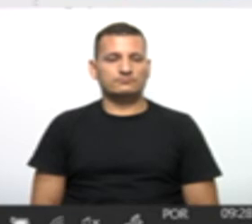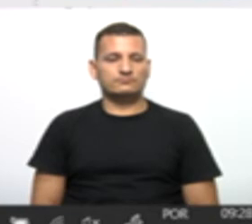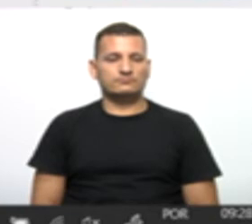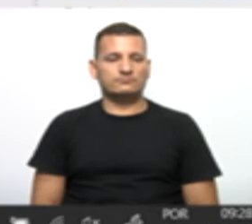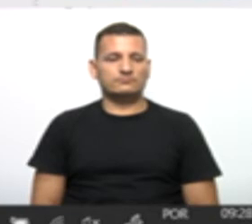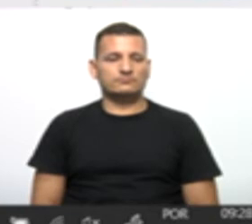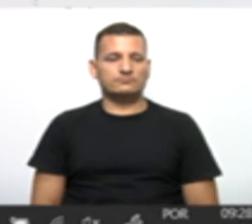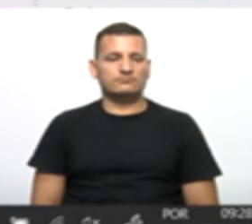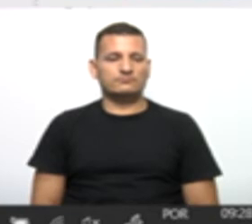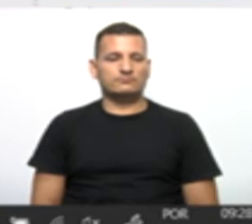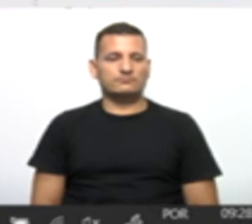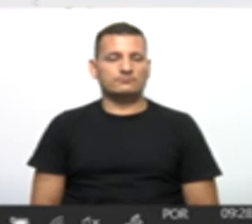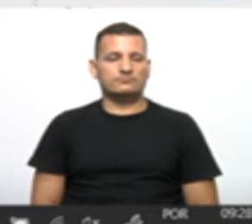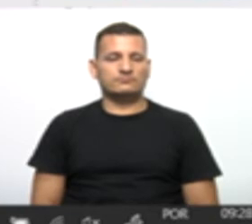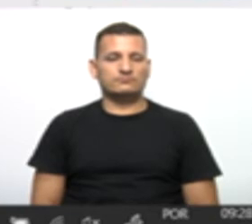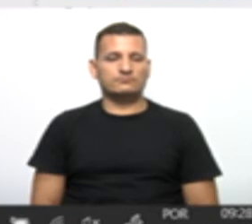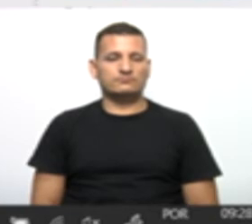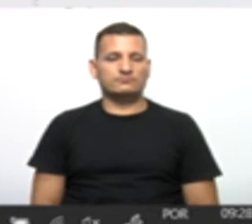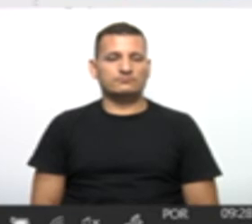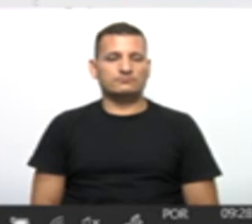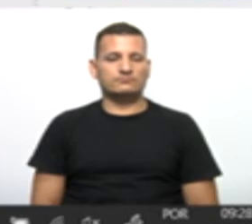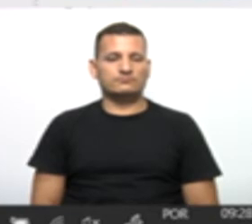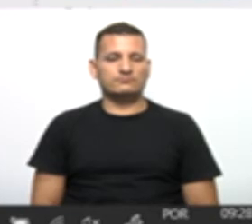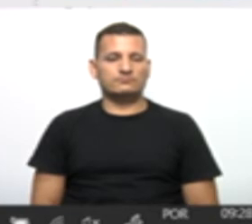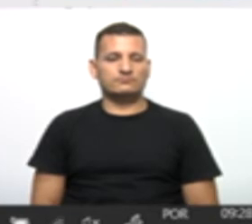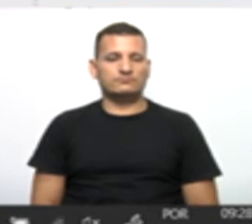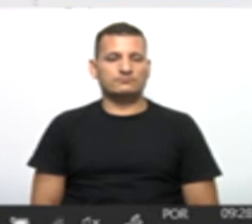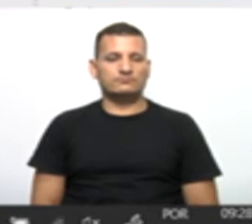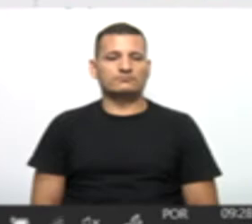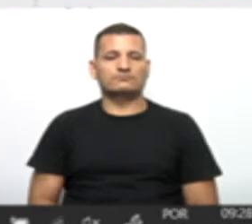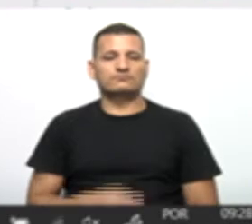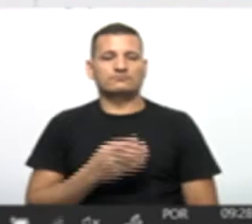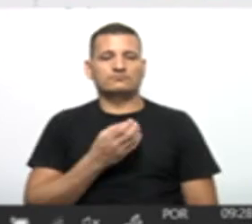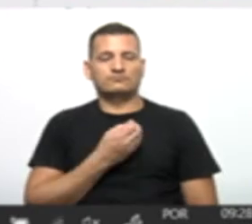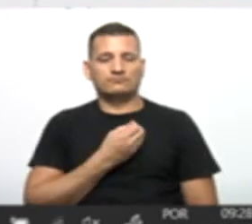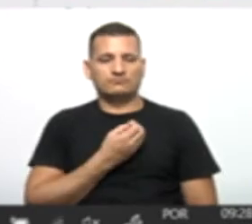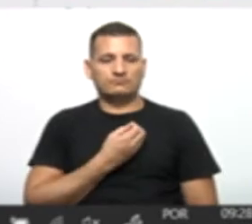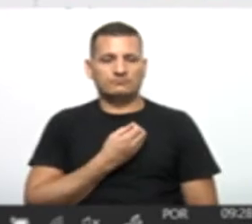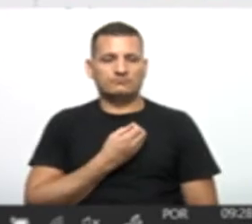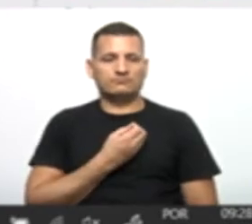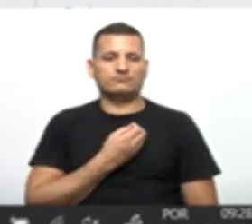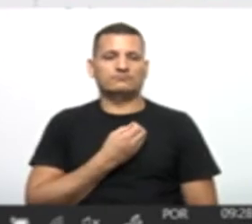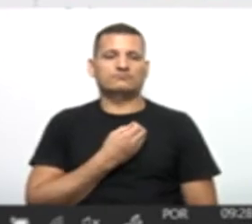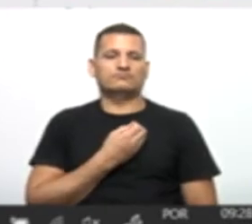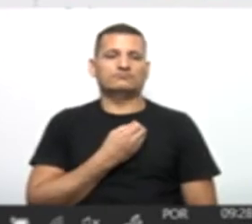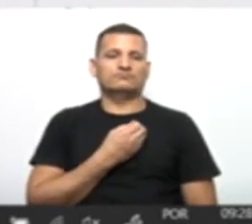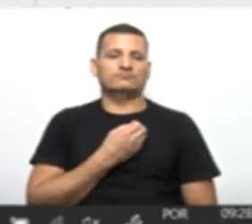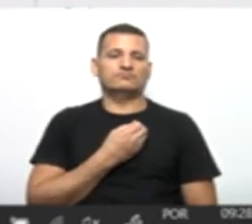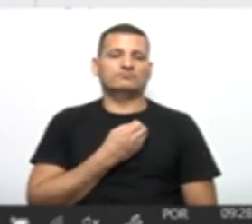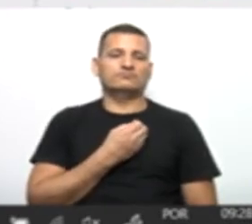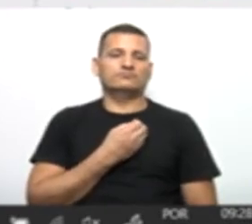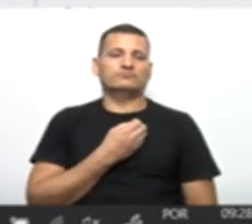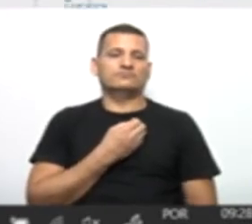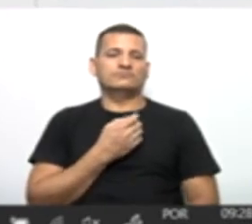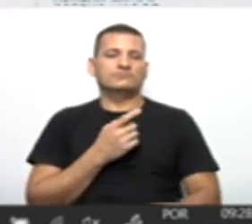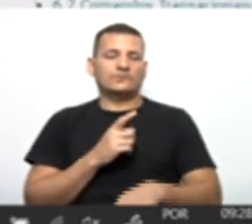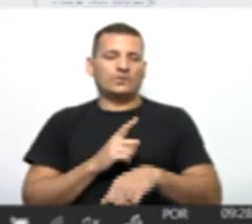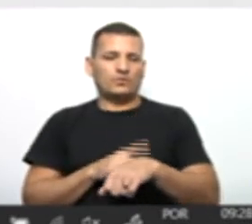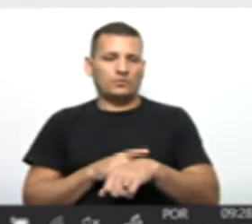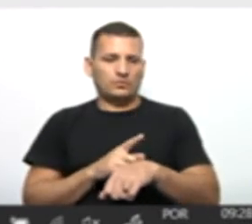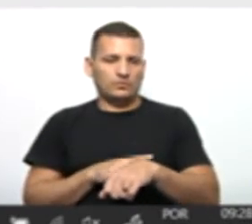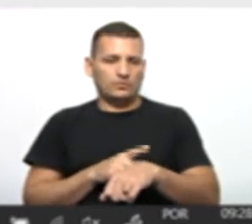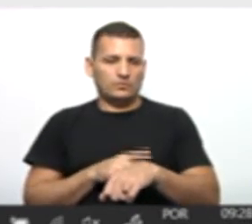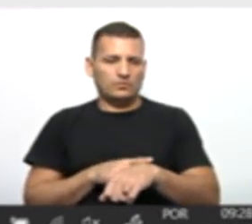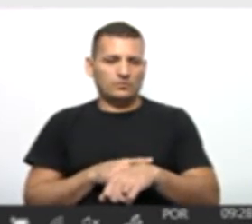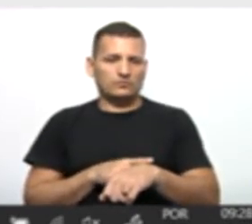Ok, abriu aqui. Então nós temos aqui os tipos numéricos, tipos de data e hora, tipo string e etc. Se